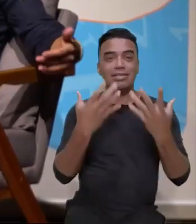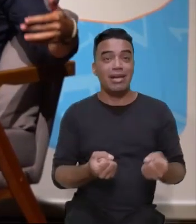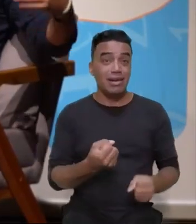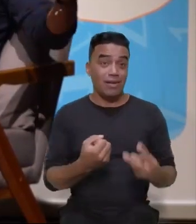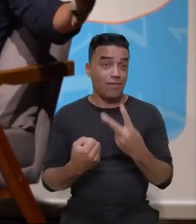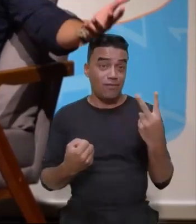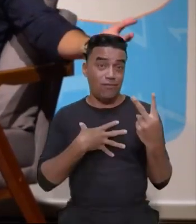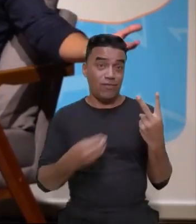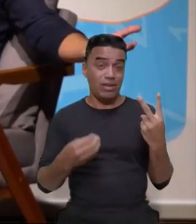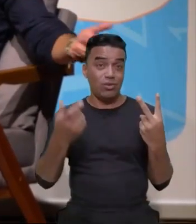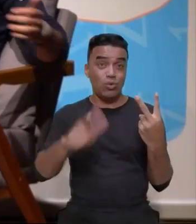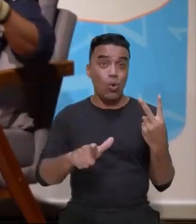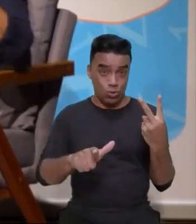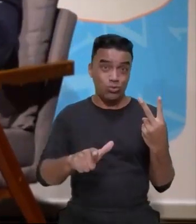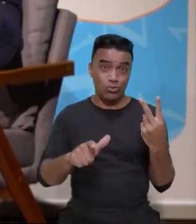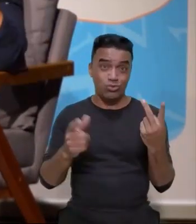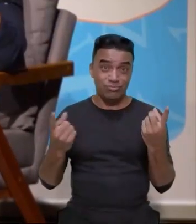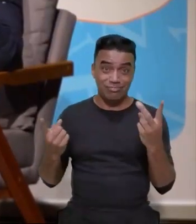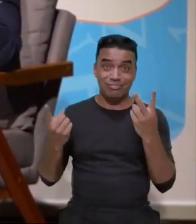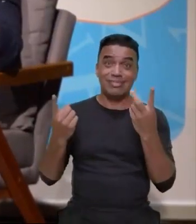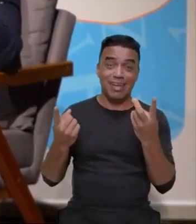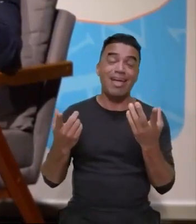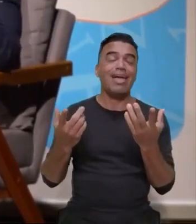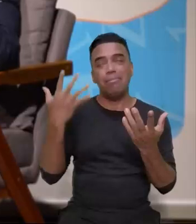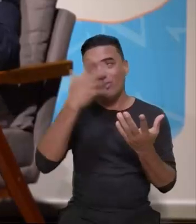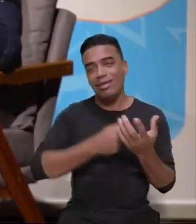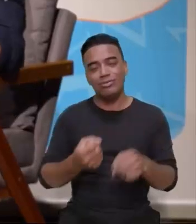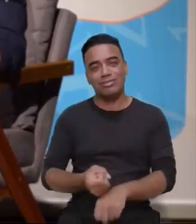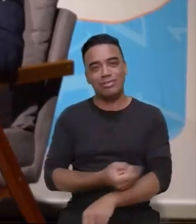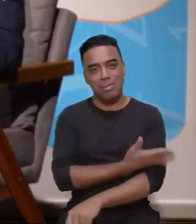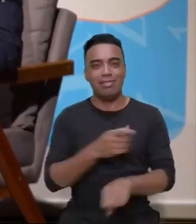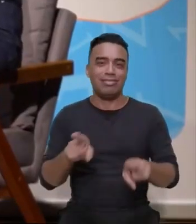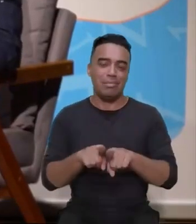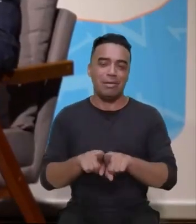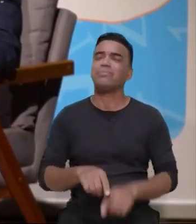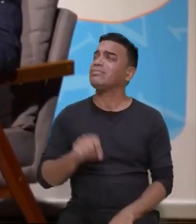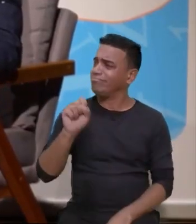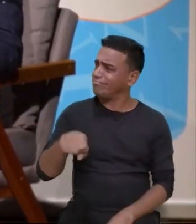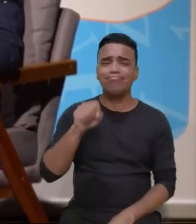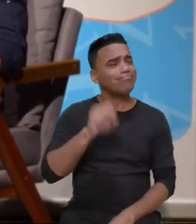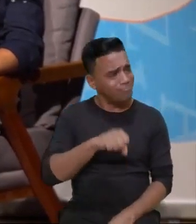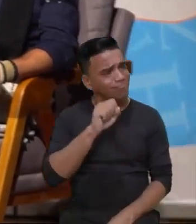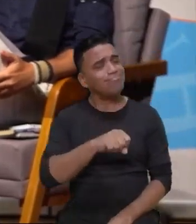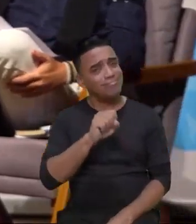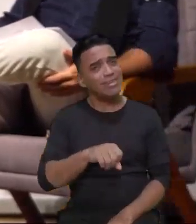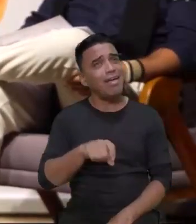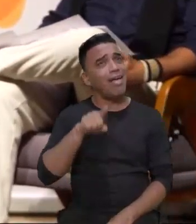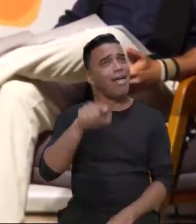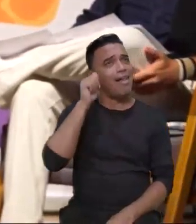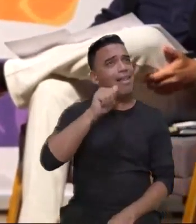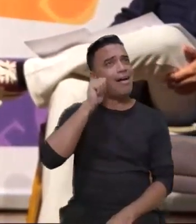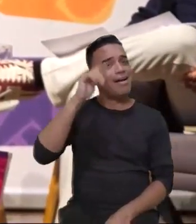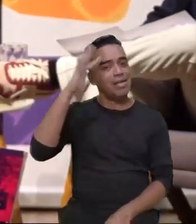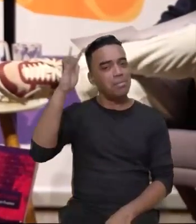filhos que ela teve com outros, né? É muito bonito esse sentimento dela também. Sim, ela